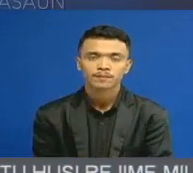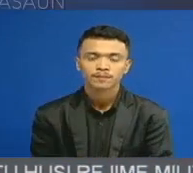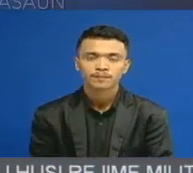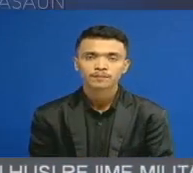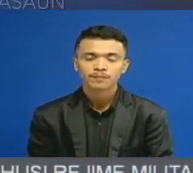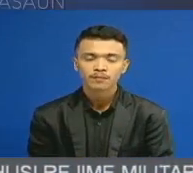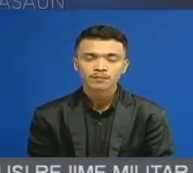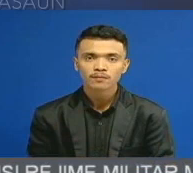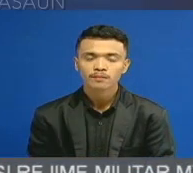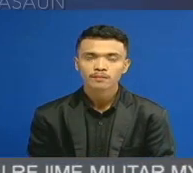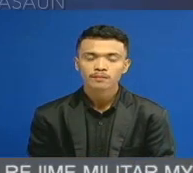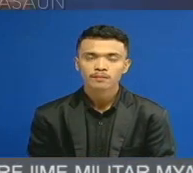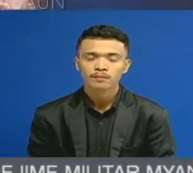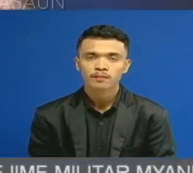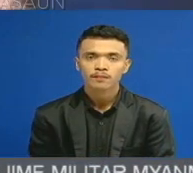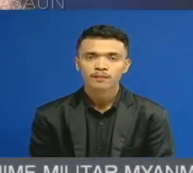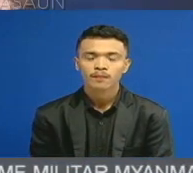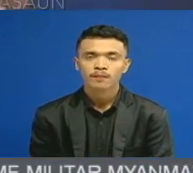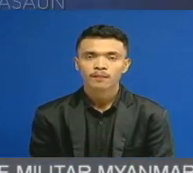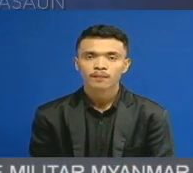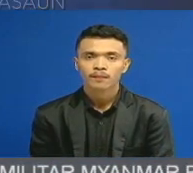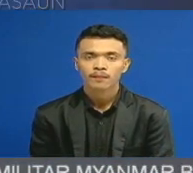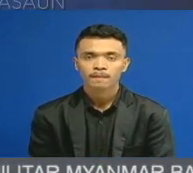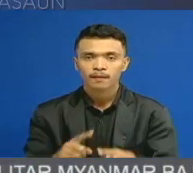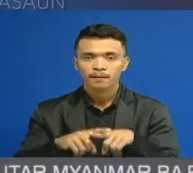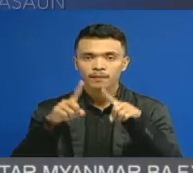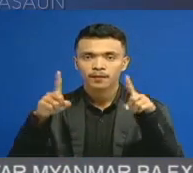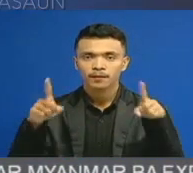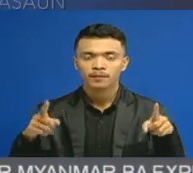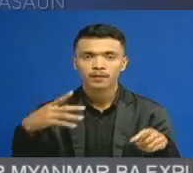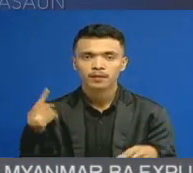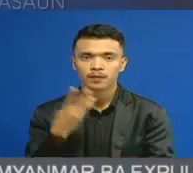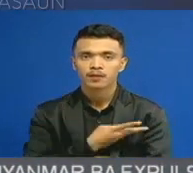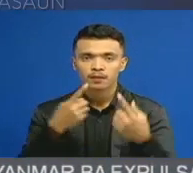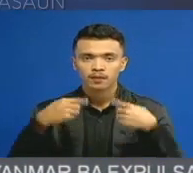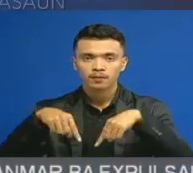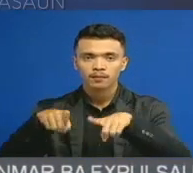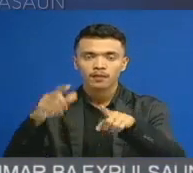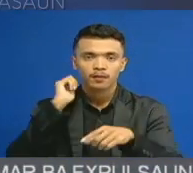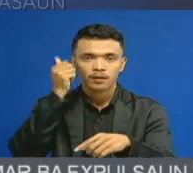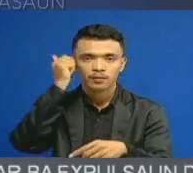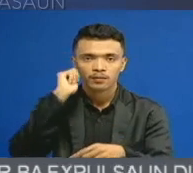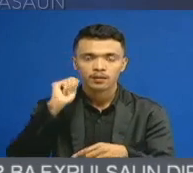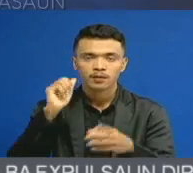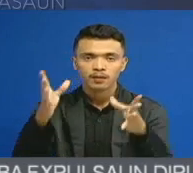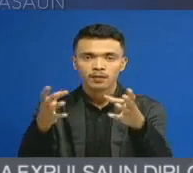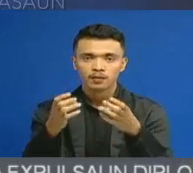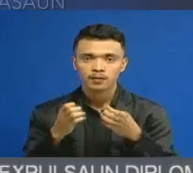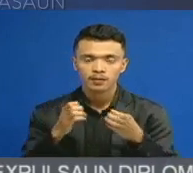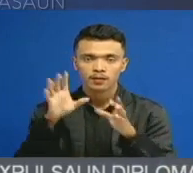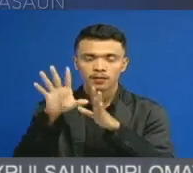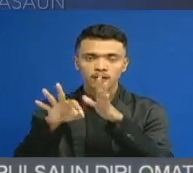Ita los luta ba interesse ASEAN nian. Ma be ita se ita ba ASEAN tam ita ia hakara heta un bodrum a